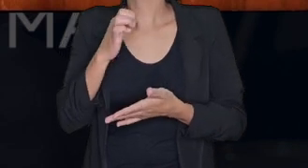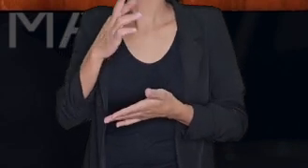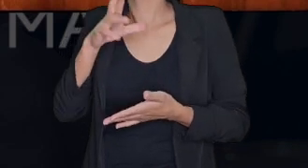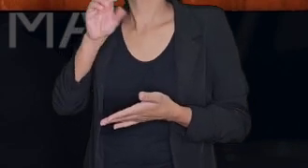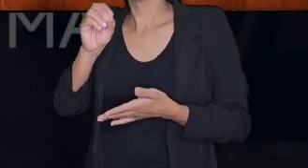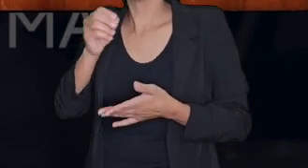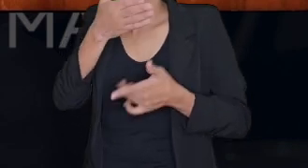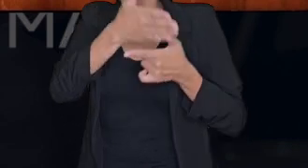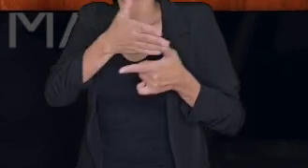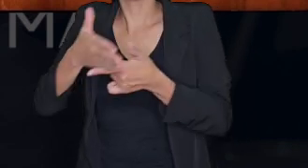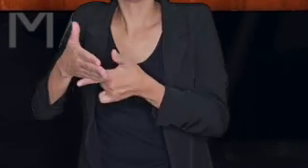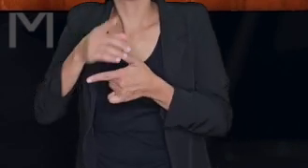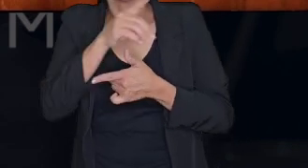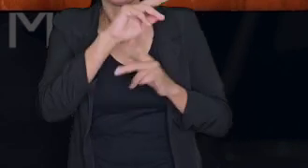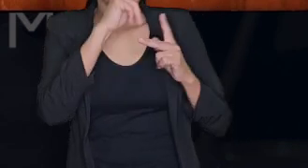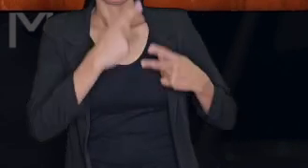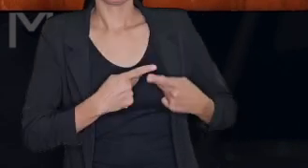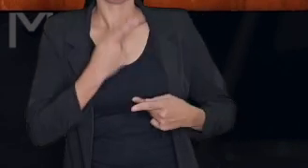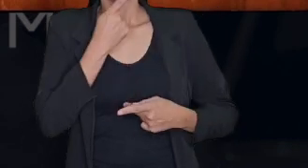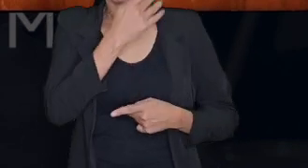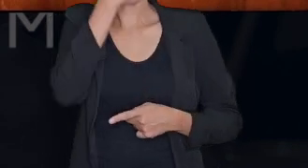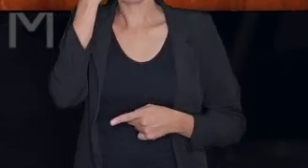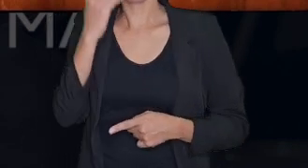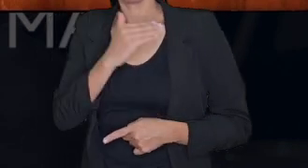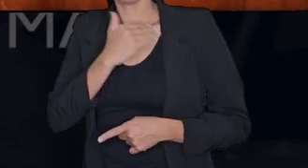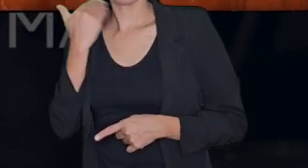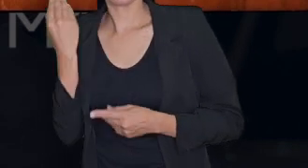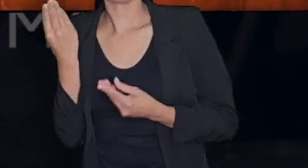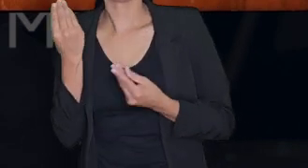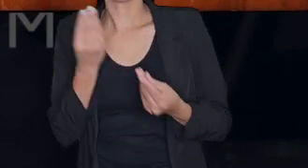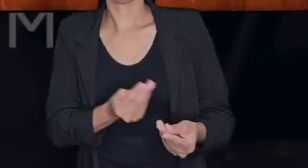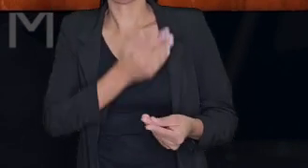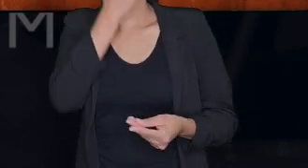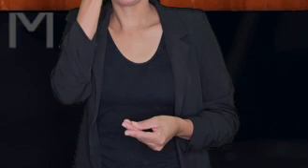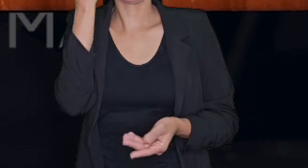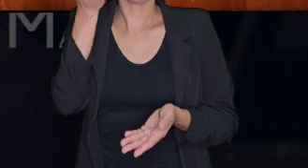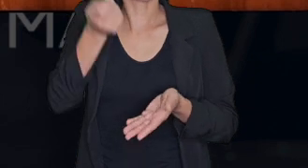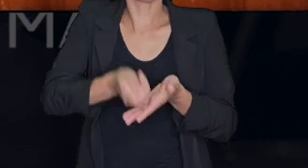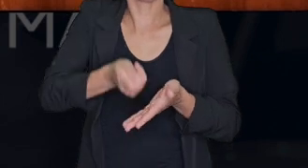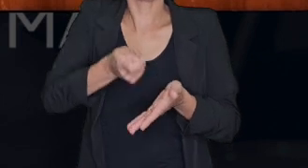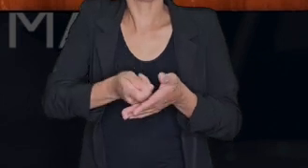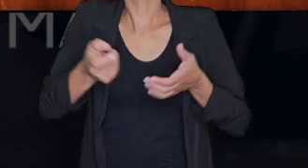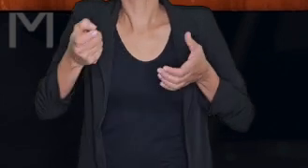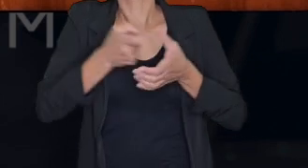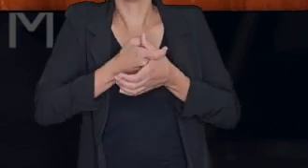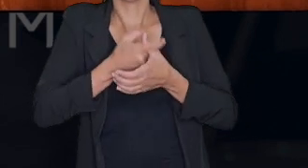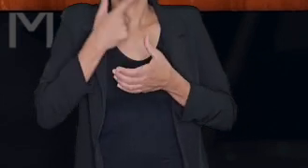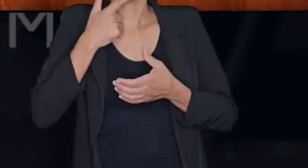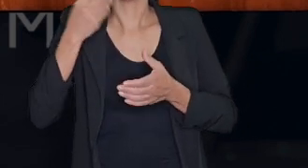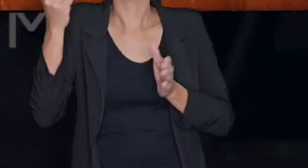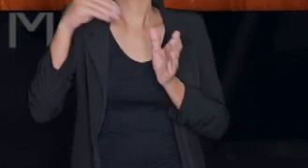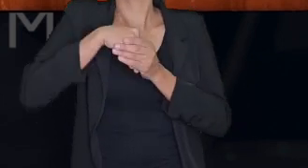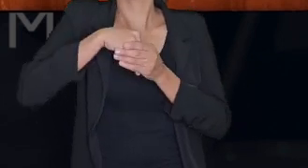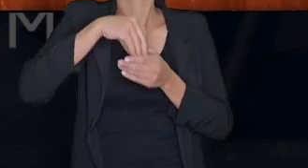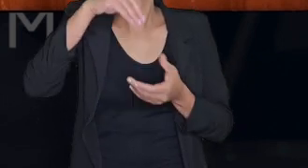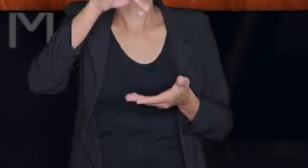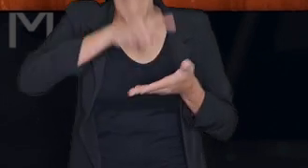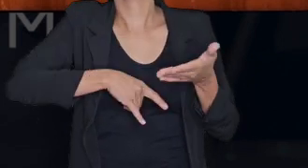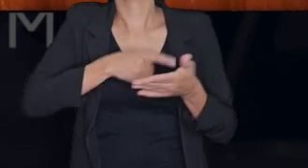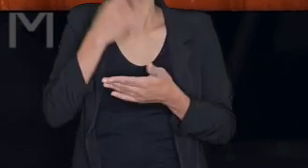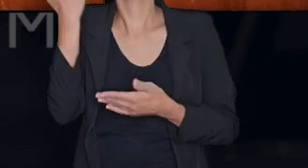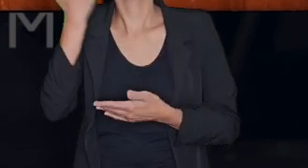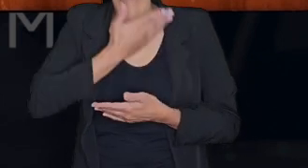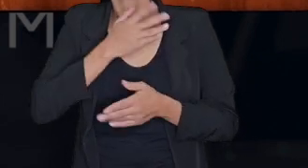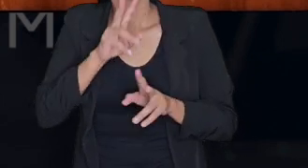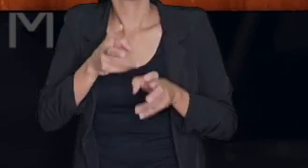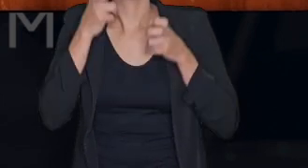de sobrepartilha. Nessa escritura, os herdeiros declaram que o falecido deixou credores. Só que eu não estou vendo os credores